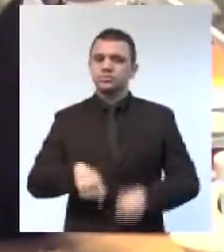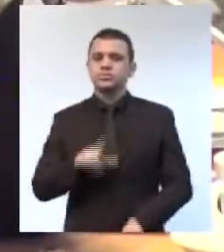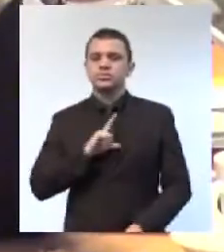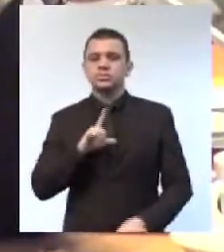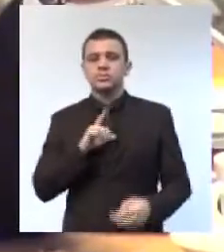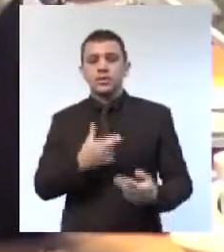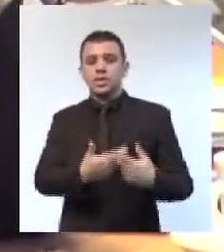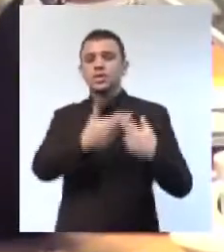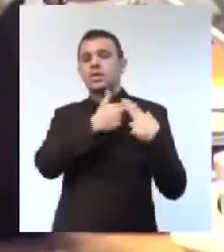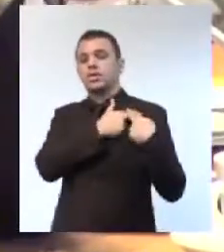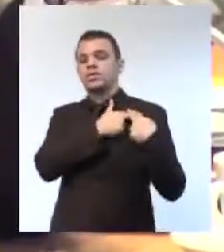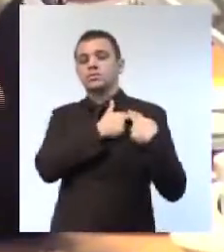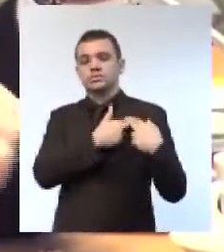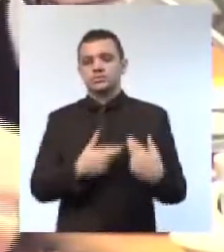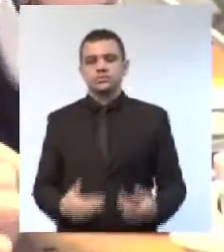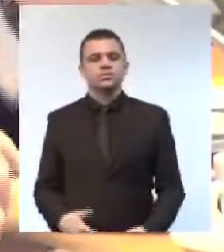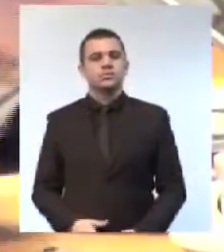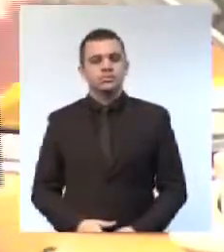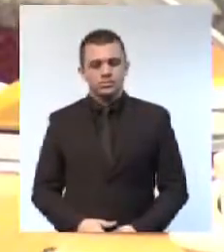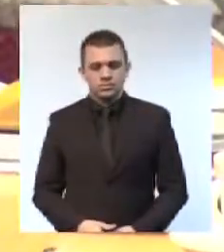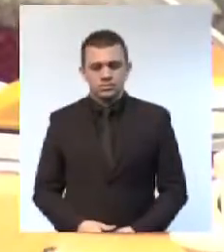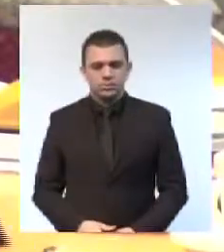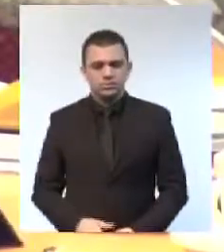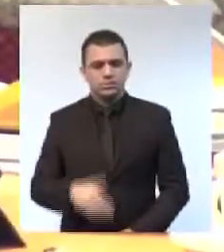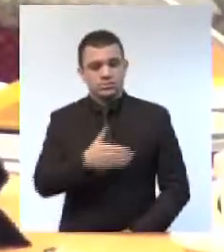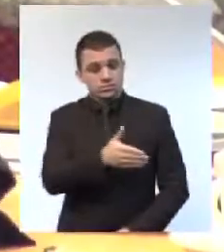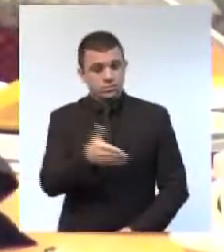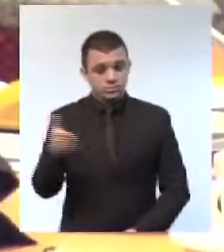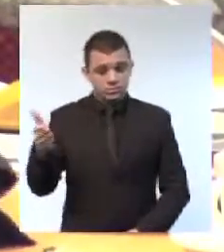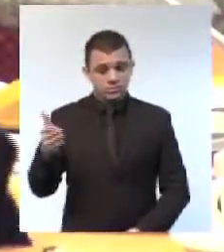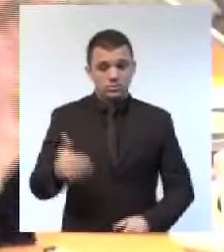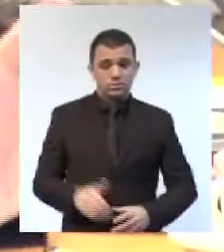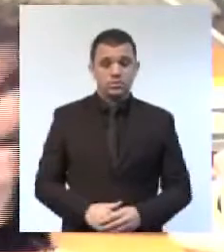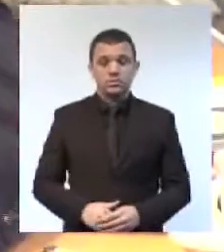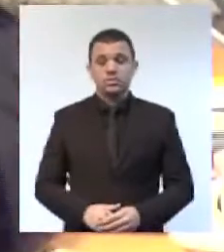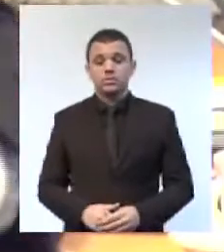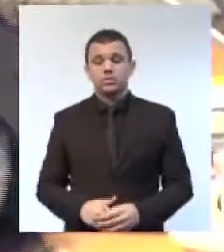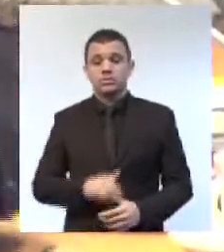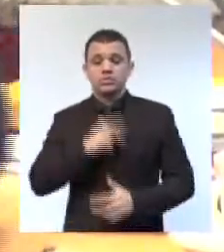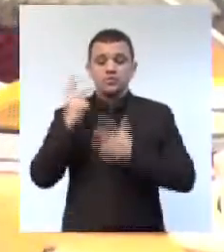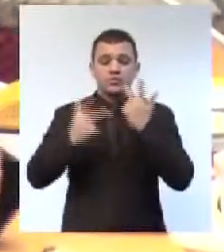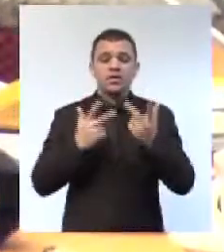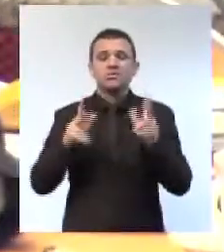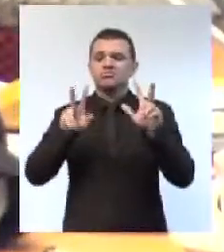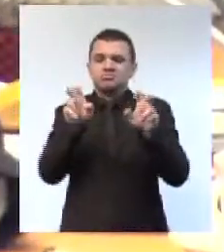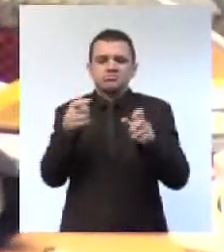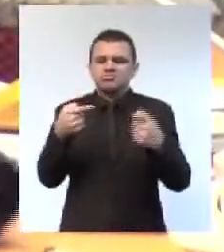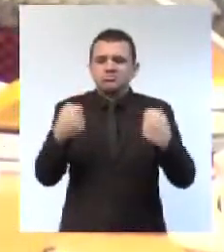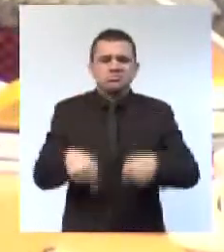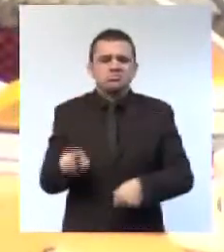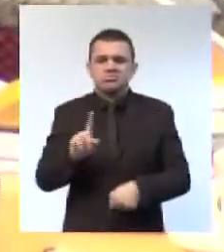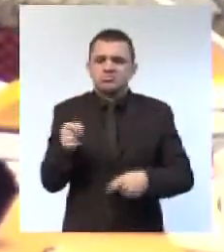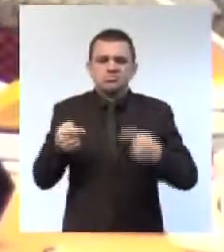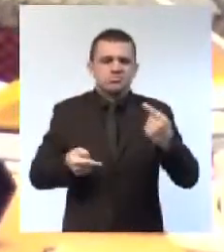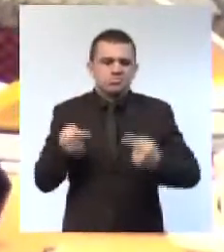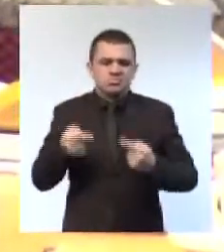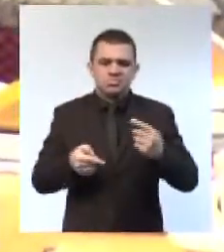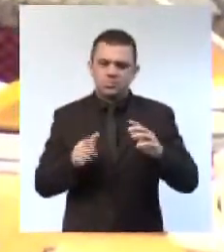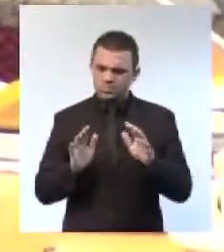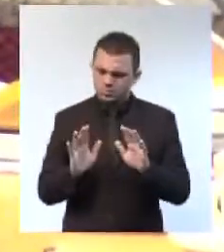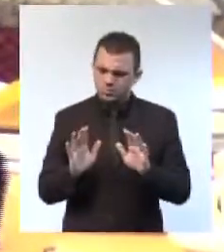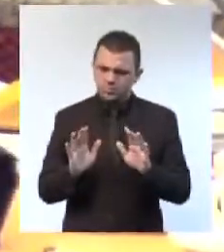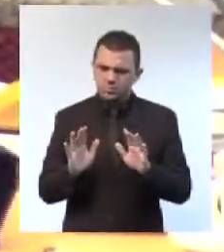responsabilidade. Aí, Vossas Excelências dizem que esse assunto não merece discussão. Ora,